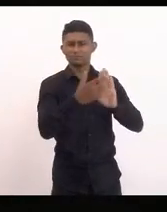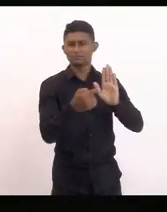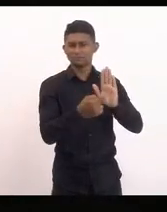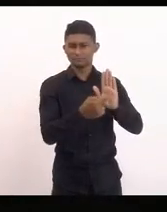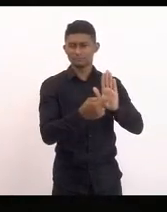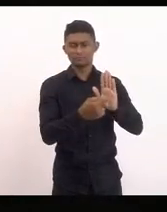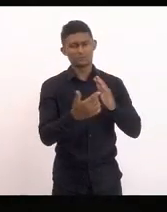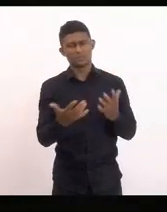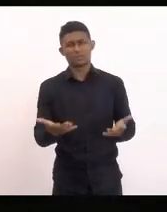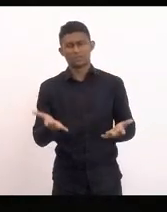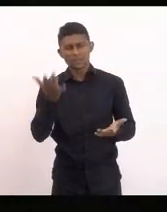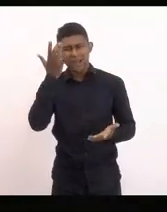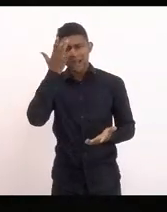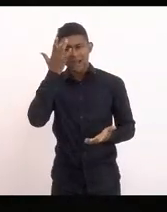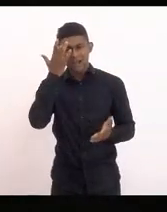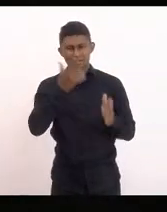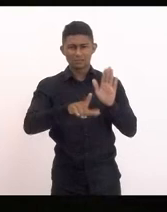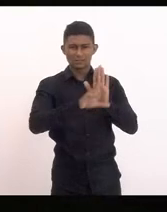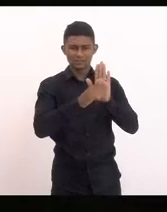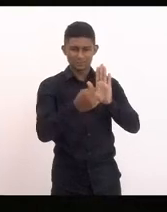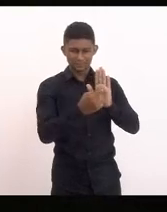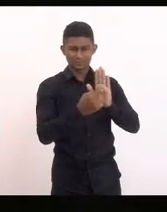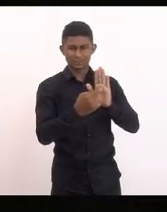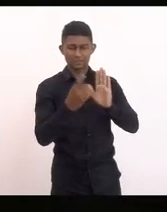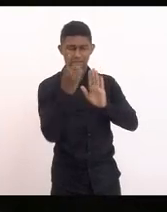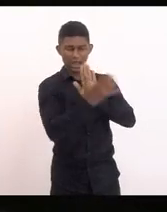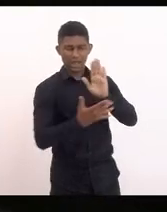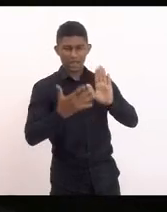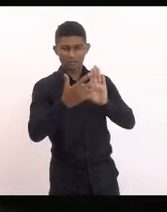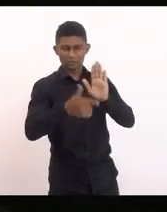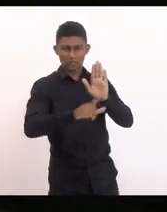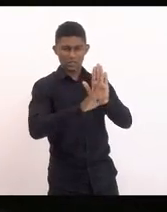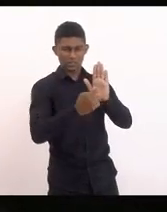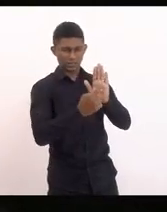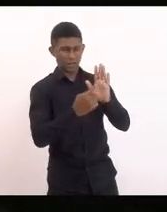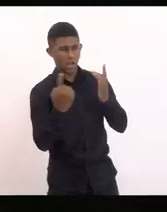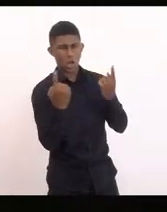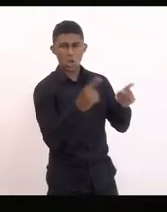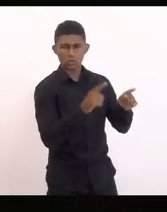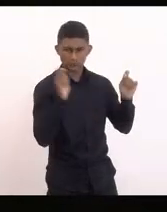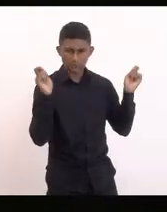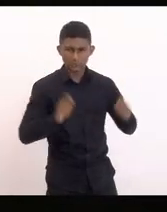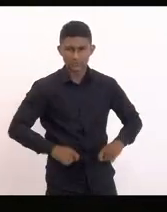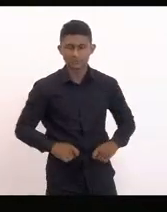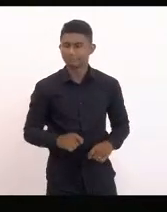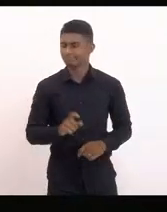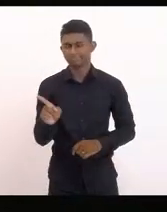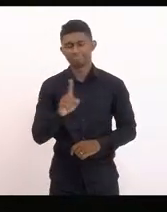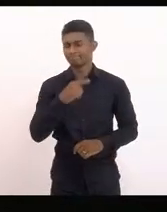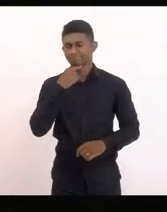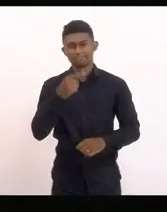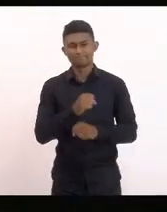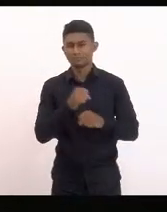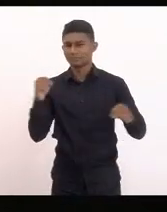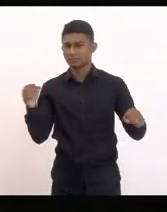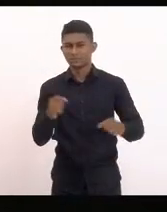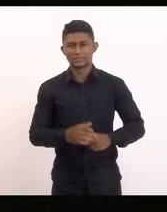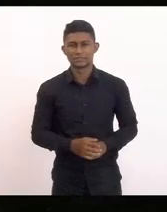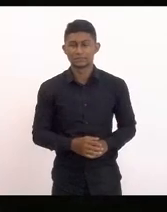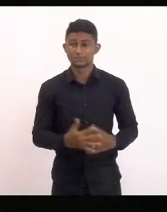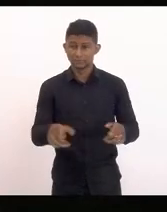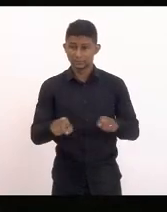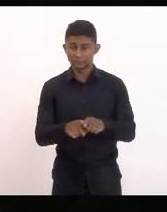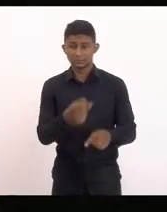não é possível revogar uma lei através de decreto. E como se isso não bastasse, governador, aí eu quero lhe pedir a